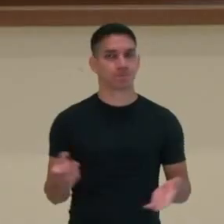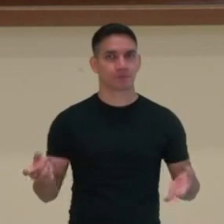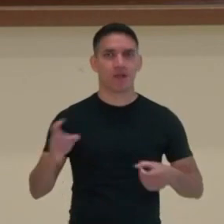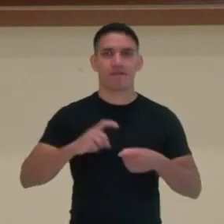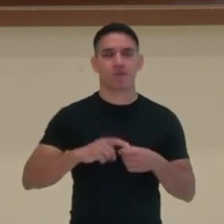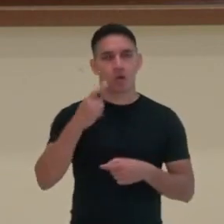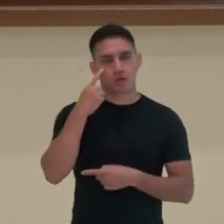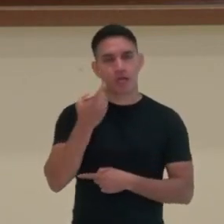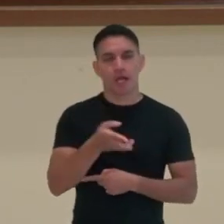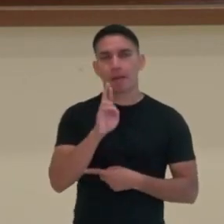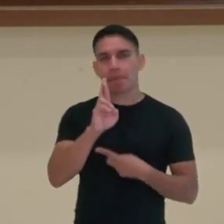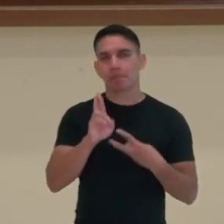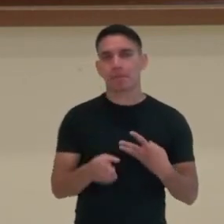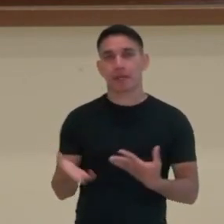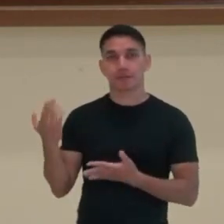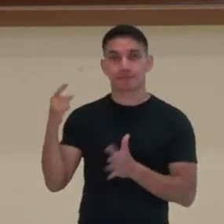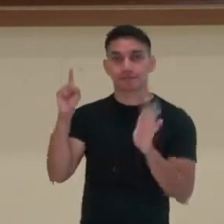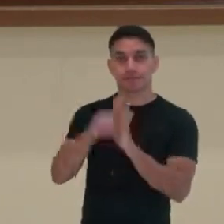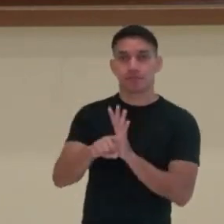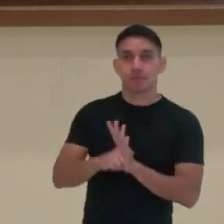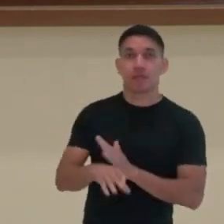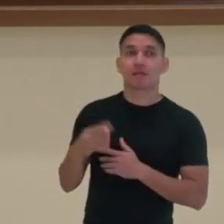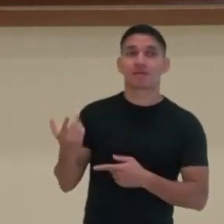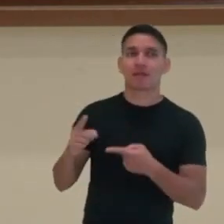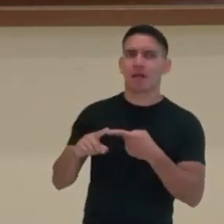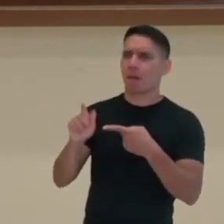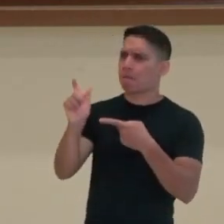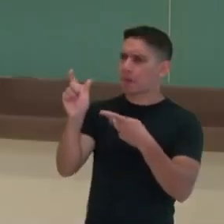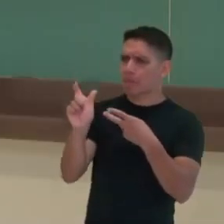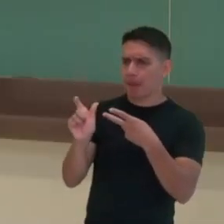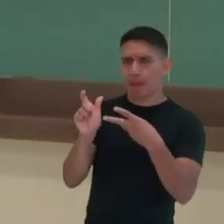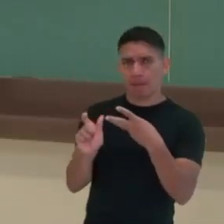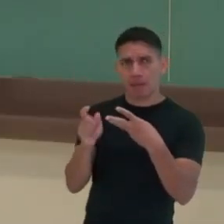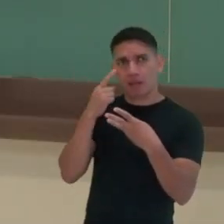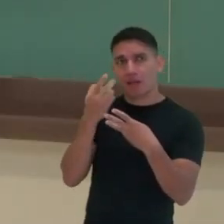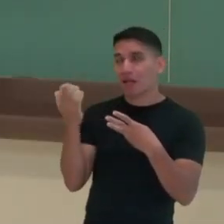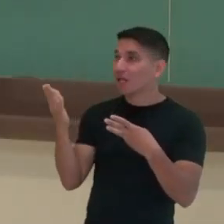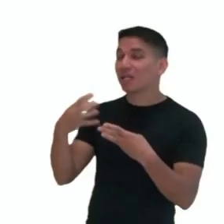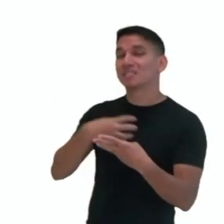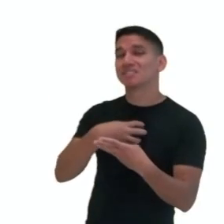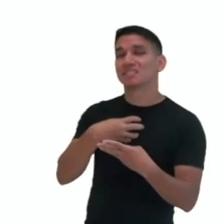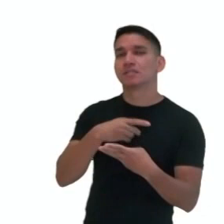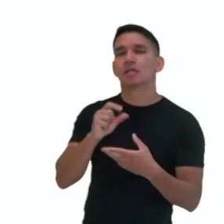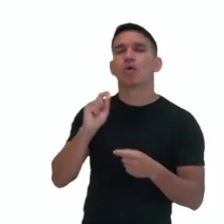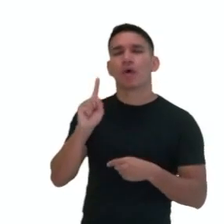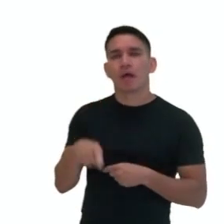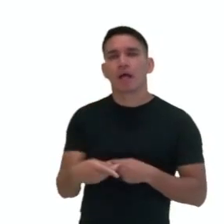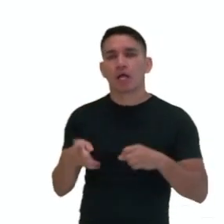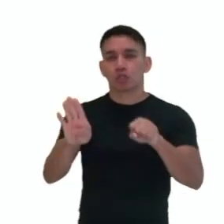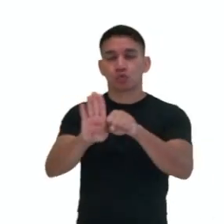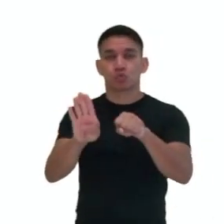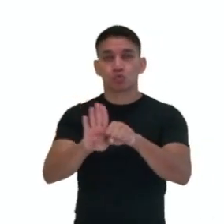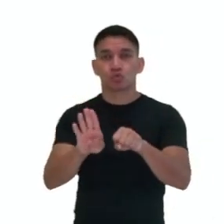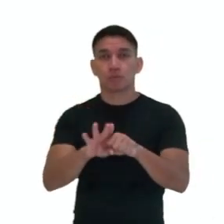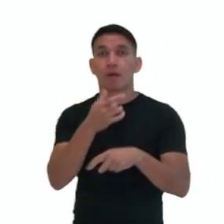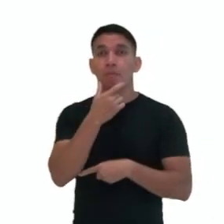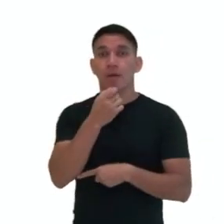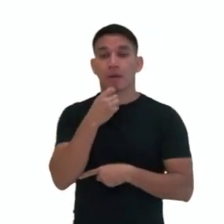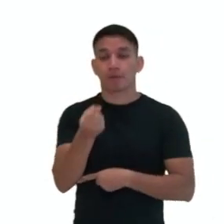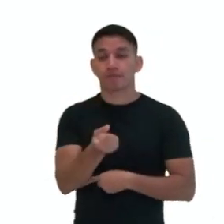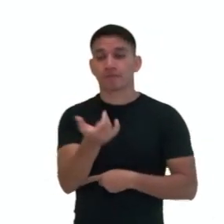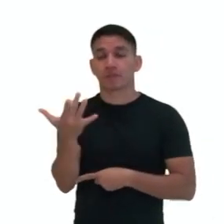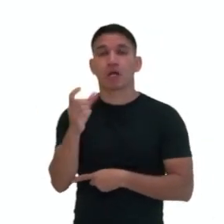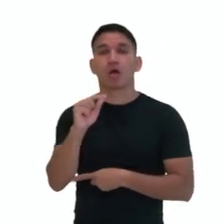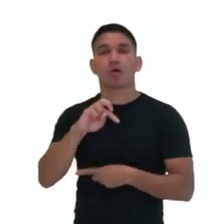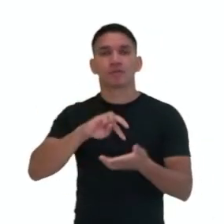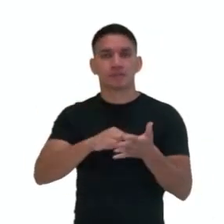Voltei, gabaritar contigo a questão. Então, esfolada é machucada, afazeres é um substantivo masculino plural, quer dizer, aquilo que